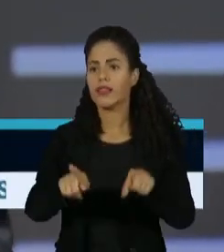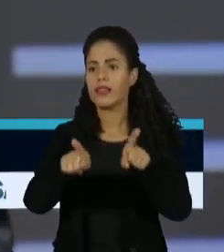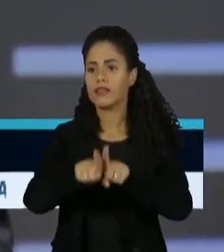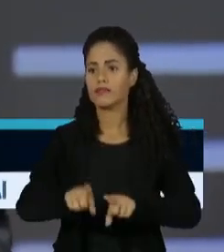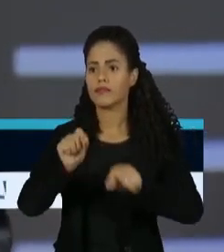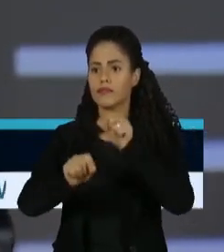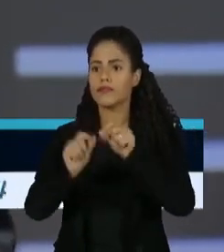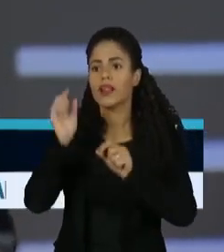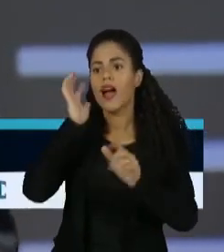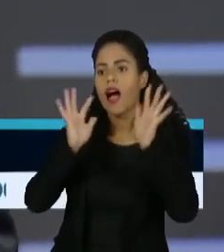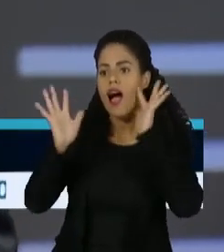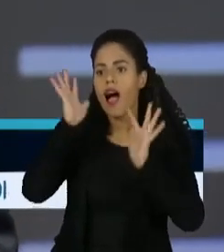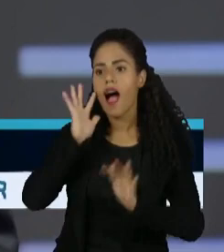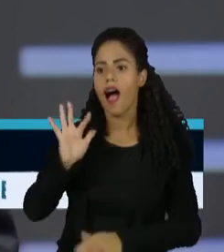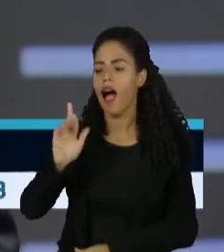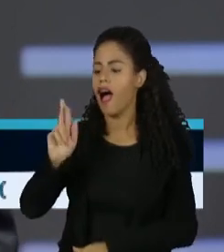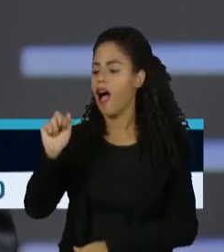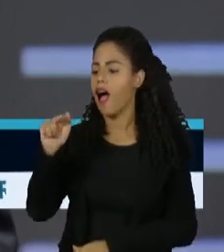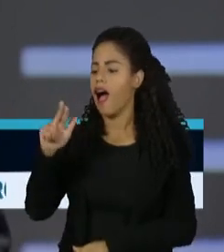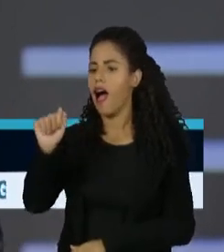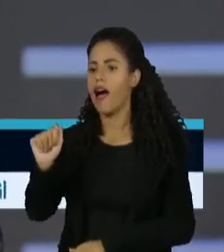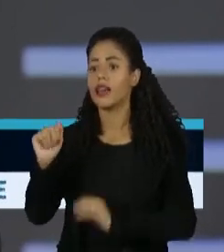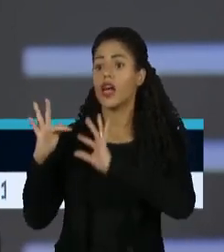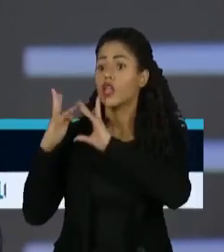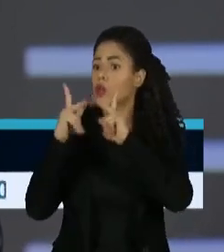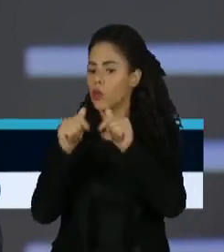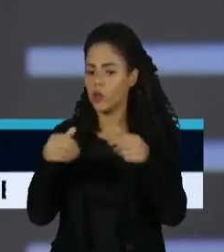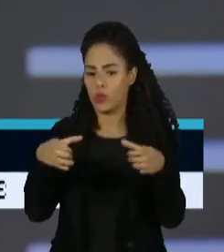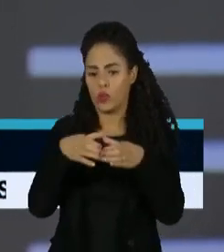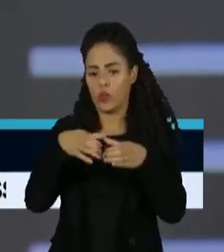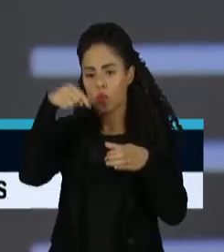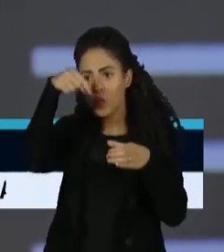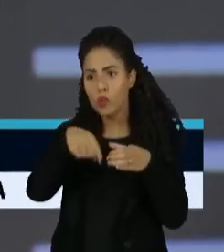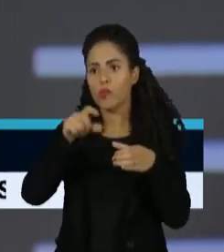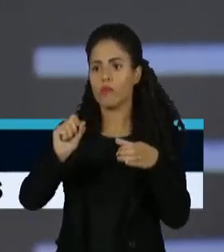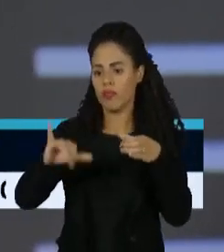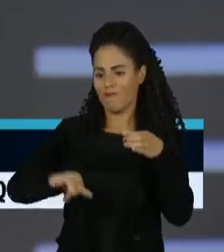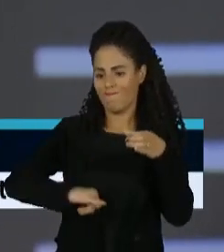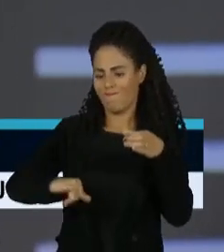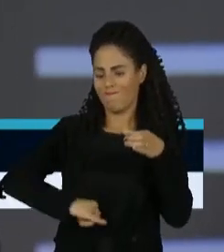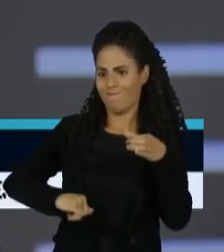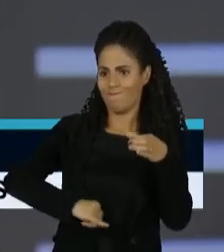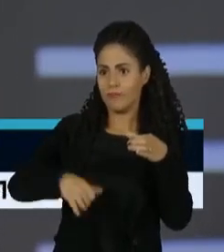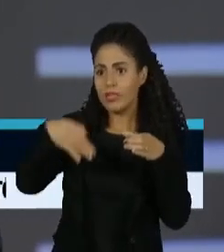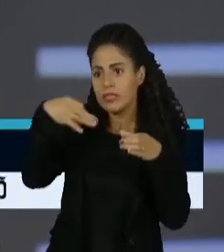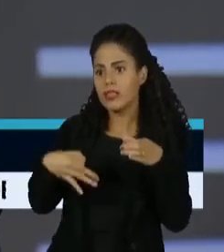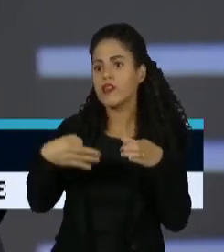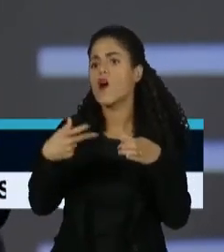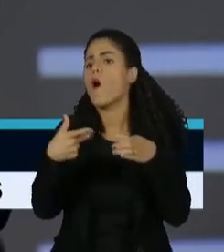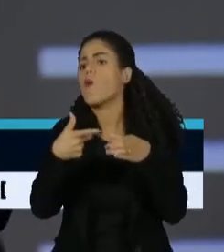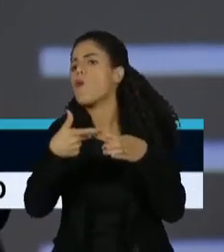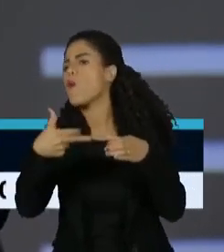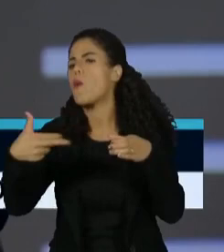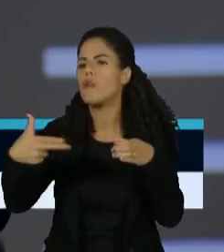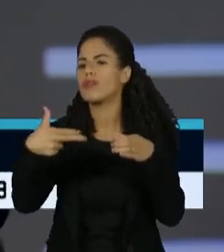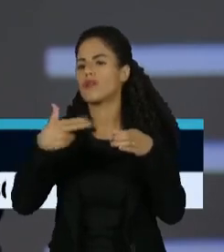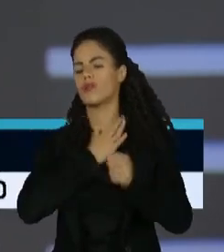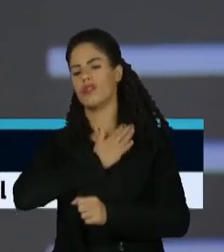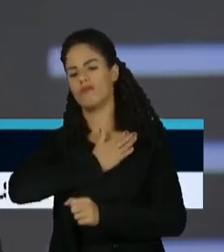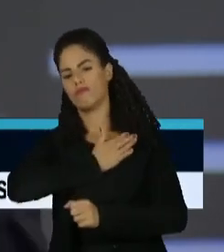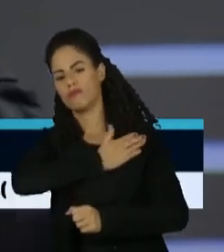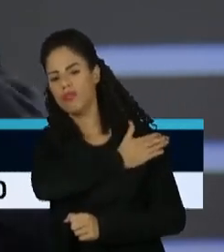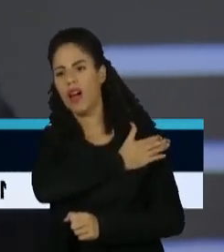aquela filósofa Hannah Arendt falava isso em relação a todo grupo que sofre algum tipo de exclusão,